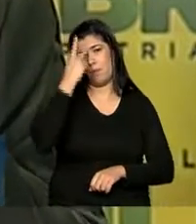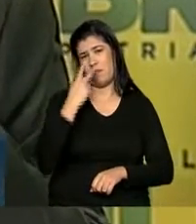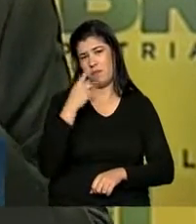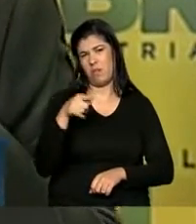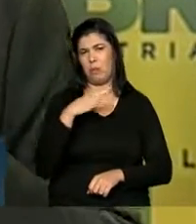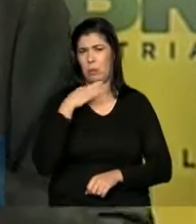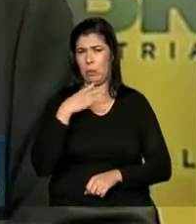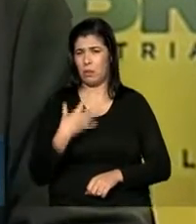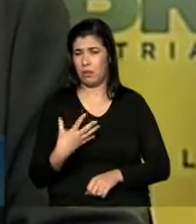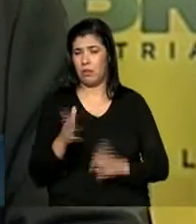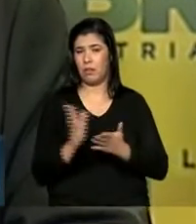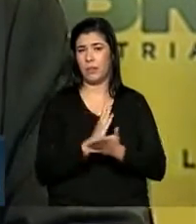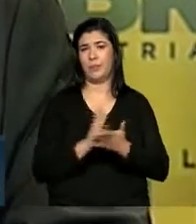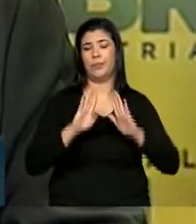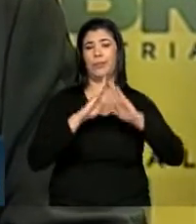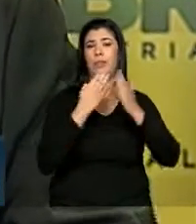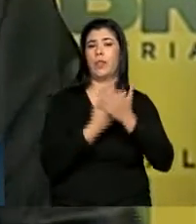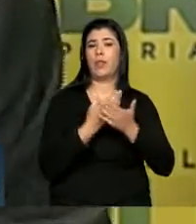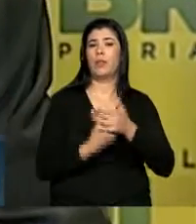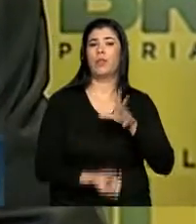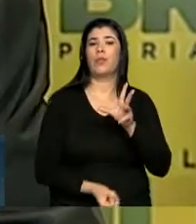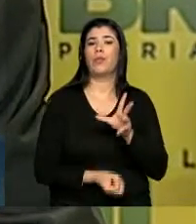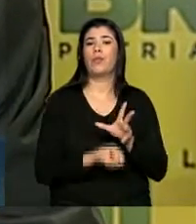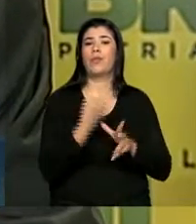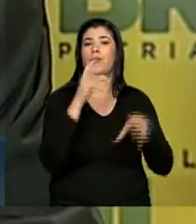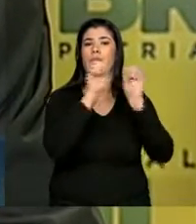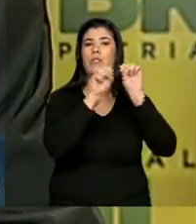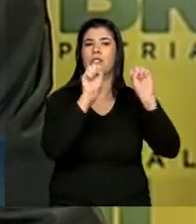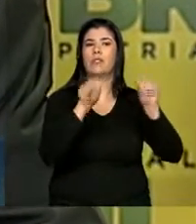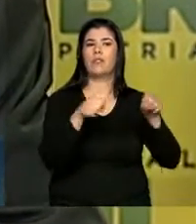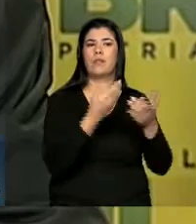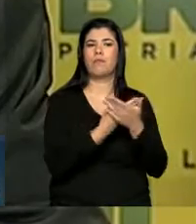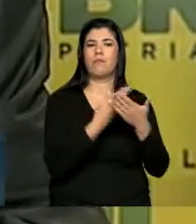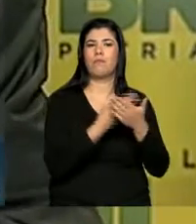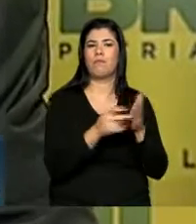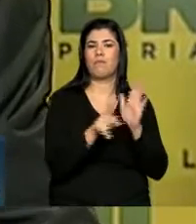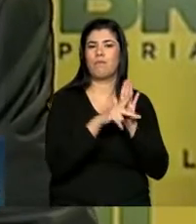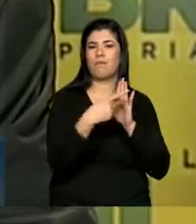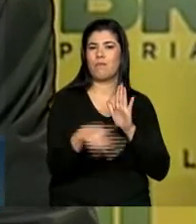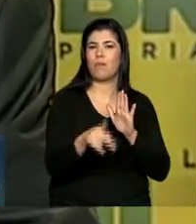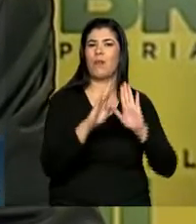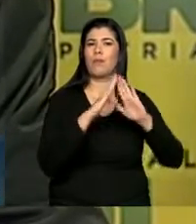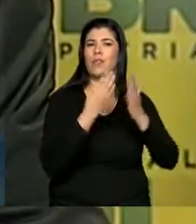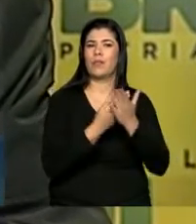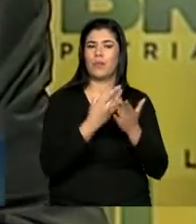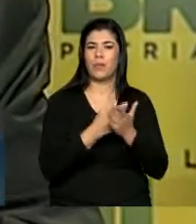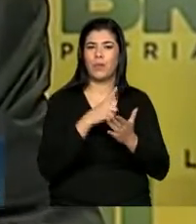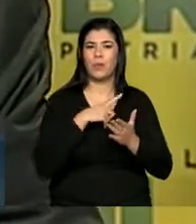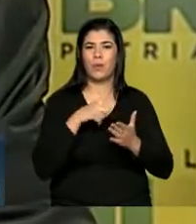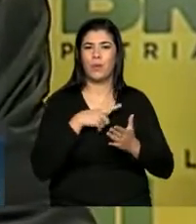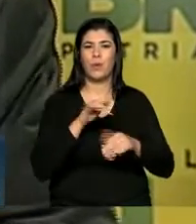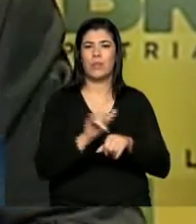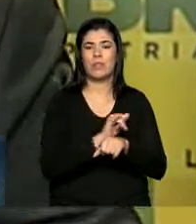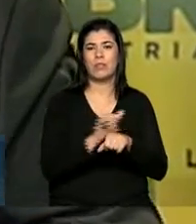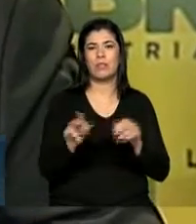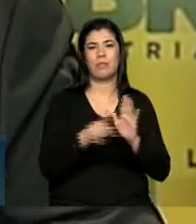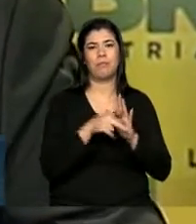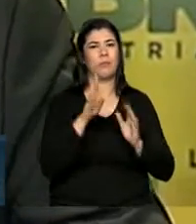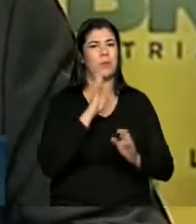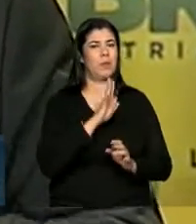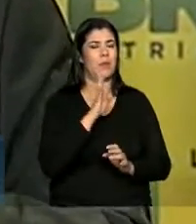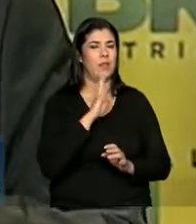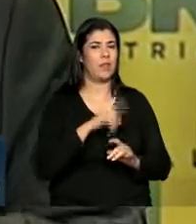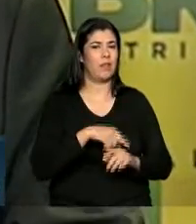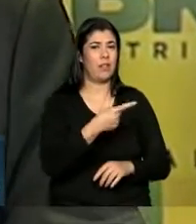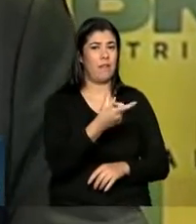as pessoas... Tem escolas que criaram sistemas que são legais. Perceba, a escola existe, ela faz seleção, ela tem 20 alunos,